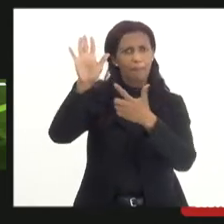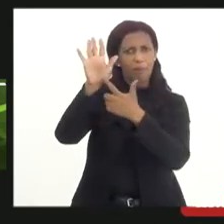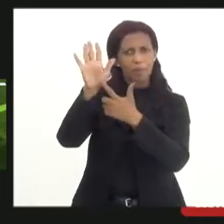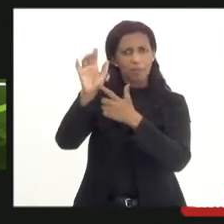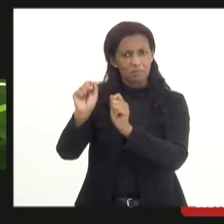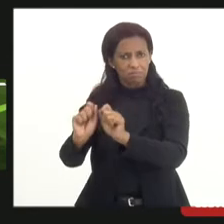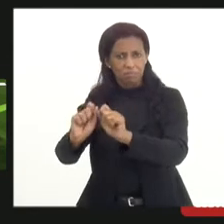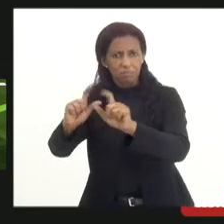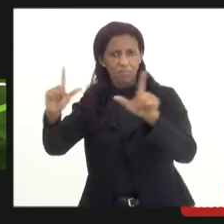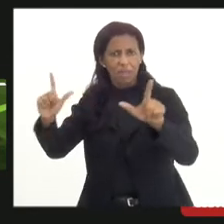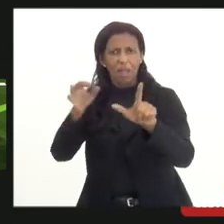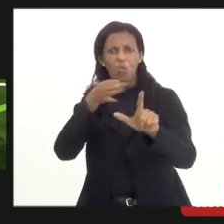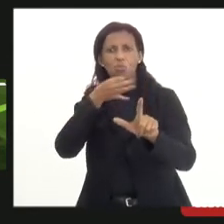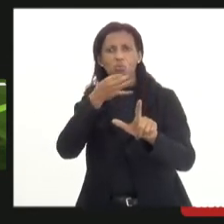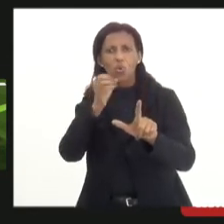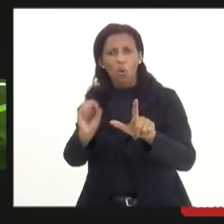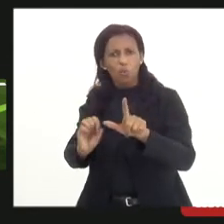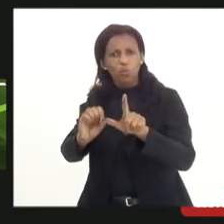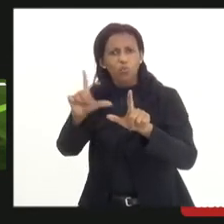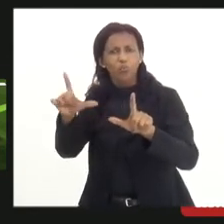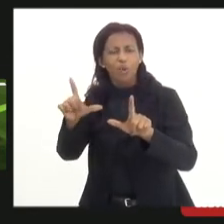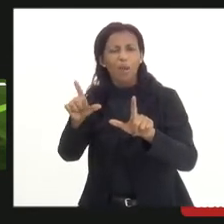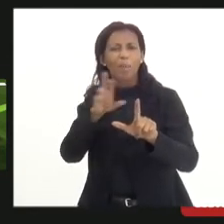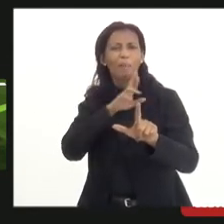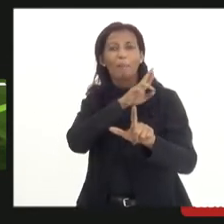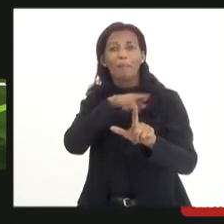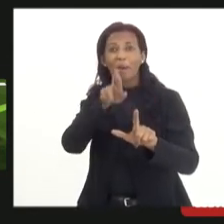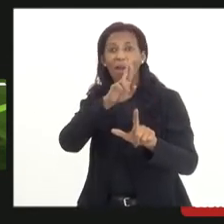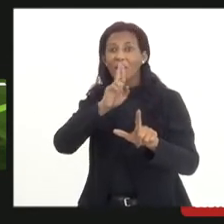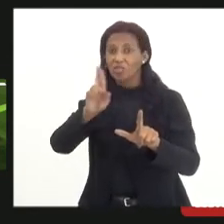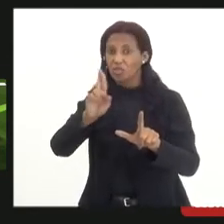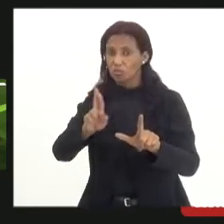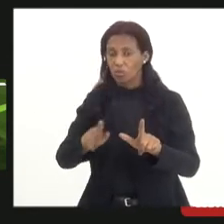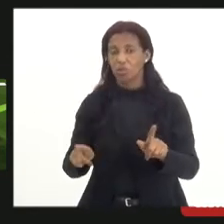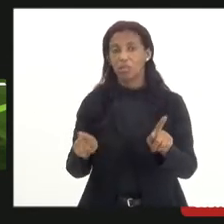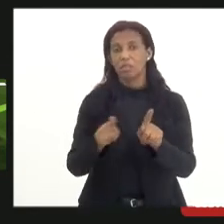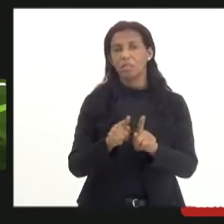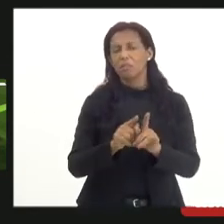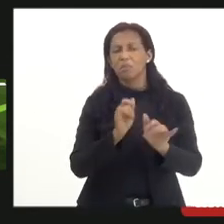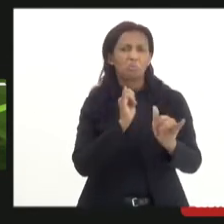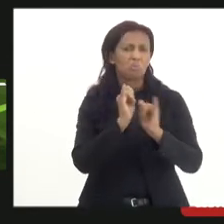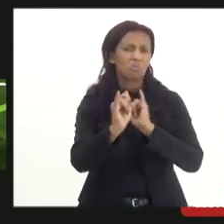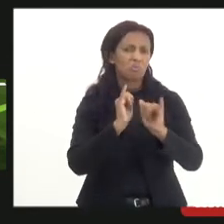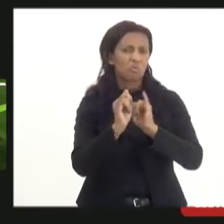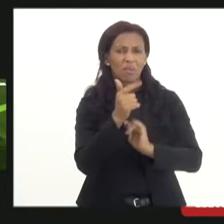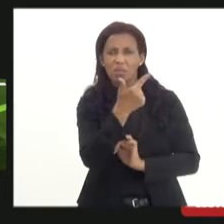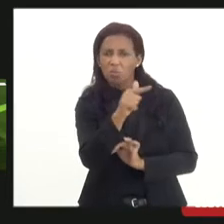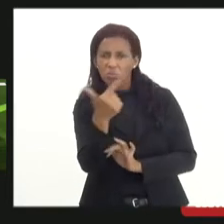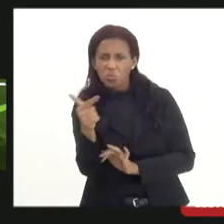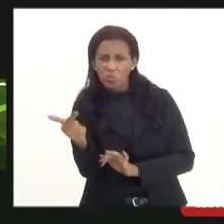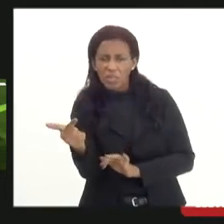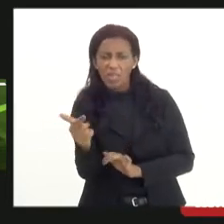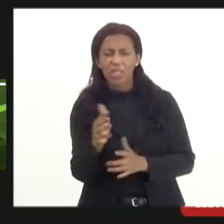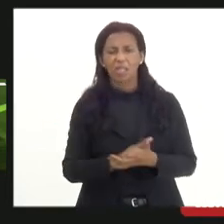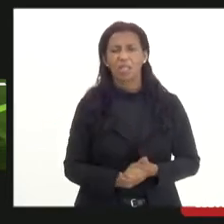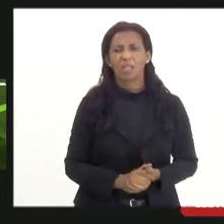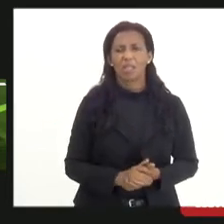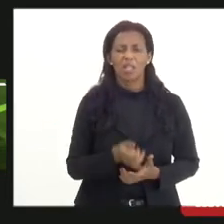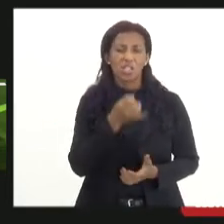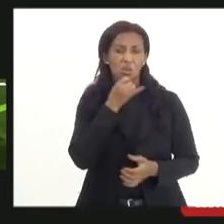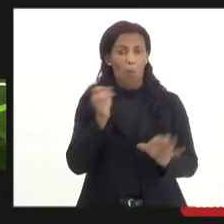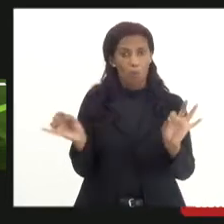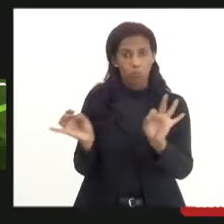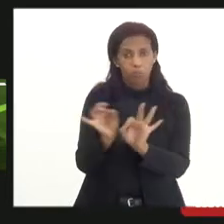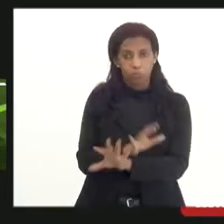abre, né, o microfone para as respostas. E também algum dado que vocês não tenham, né, de